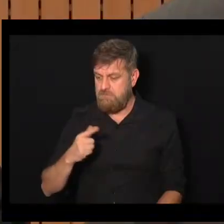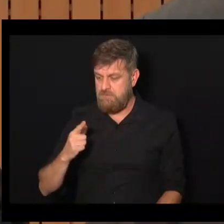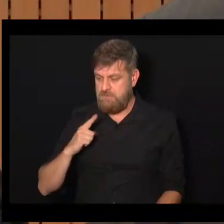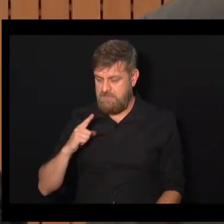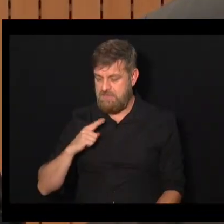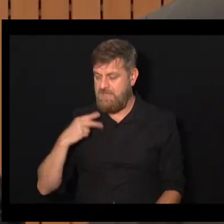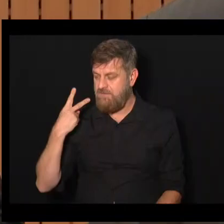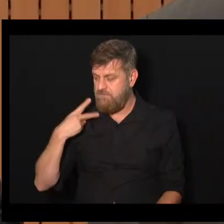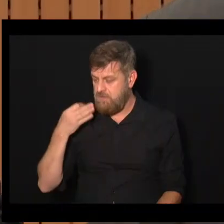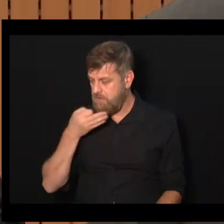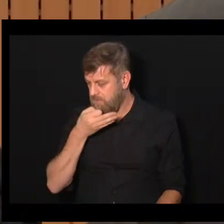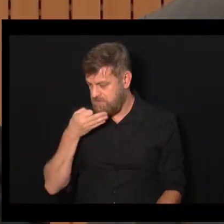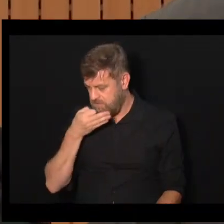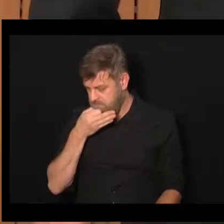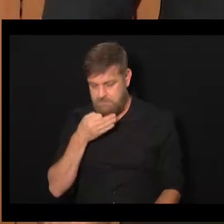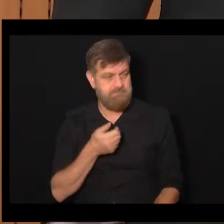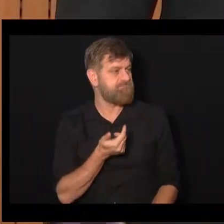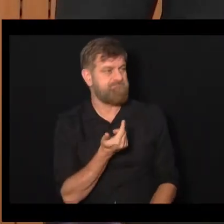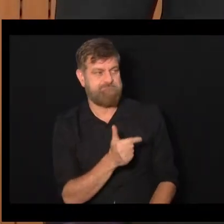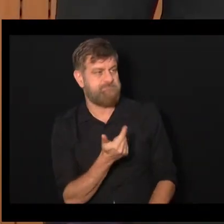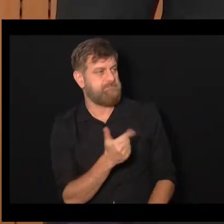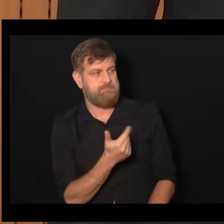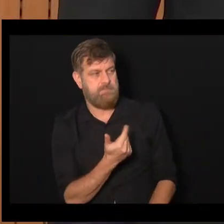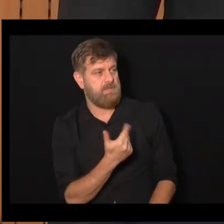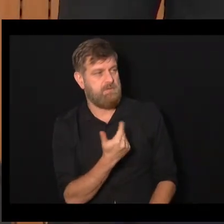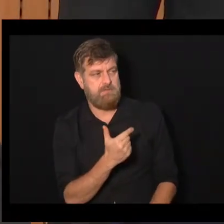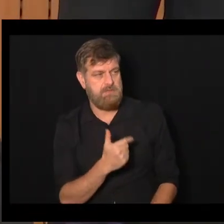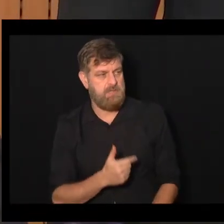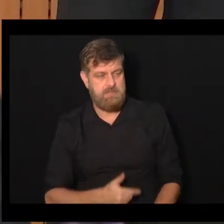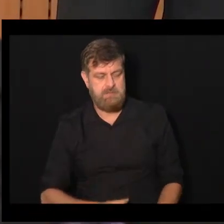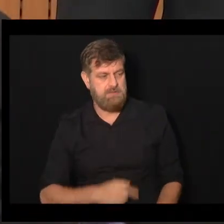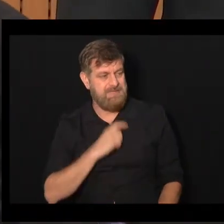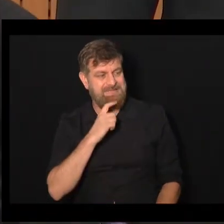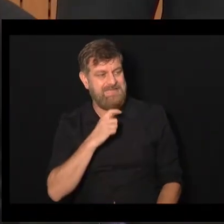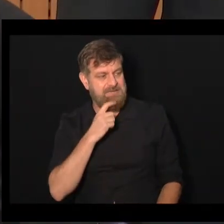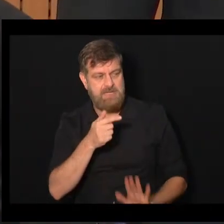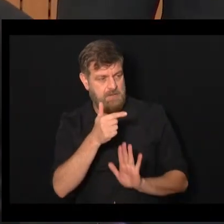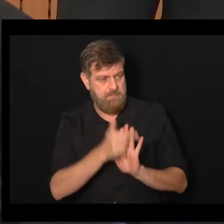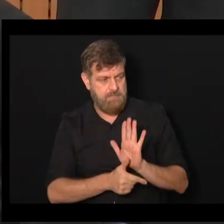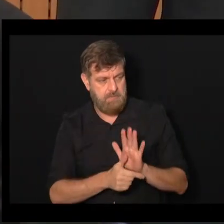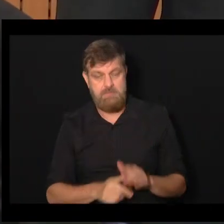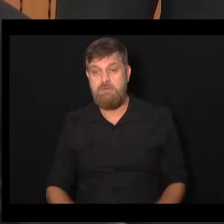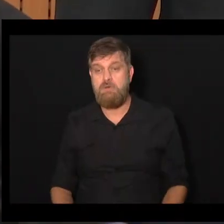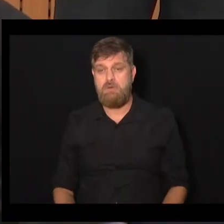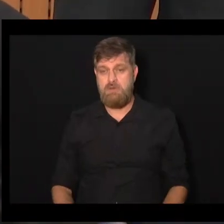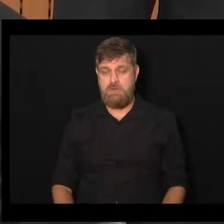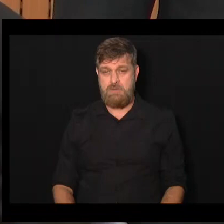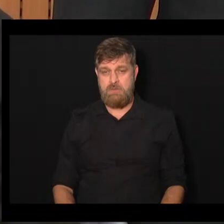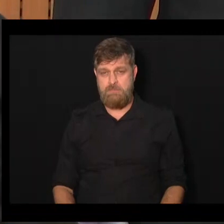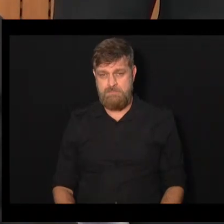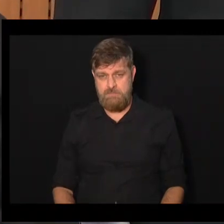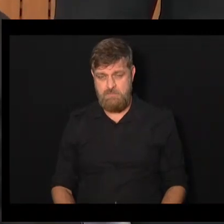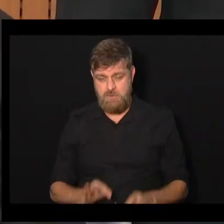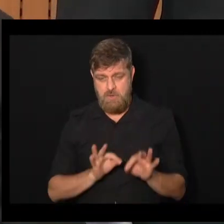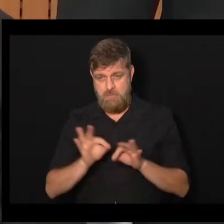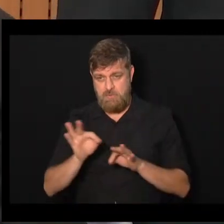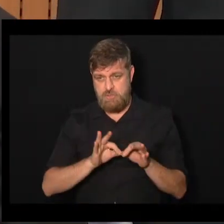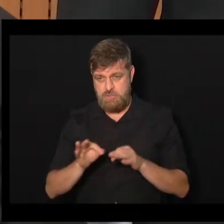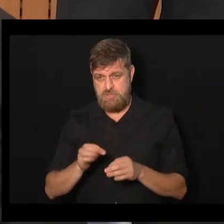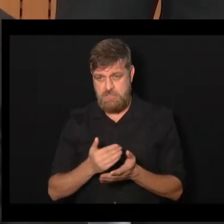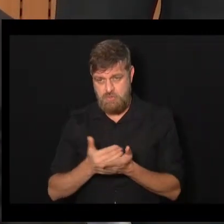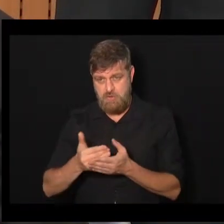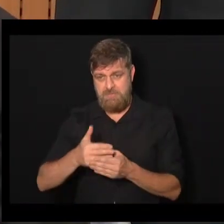há vereadores a discutir, senhor presidente. Não havendo vereadores a discutir, o projeto entra em votação.